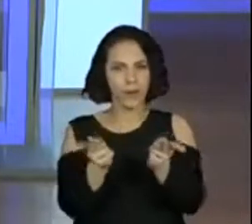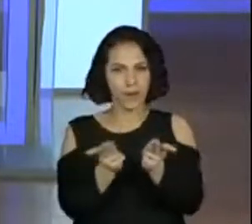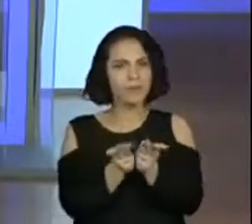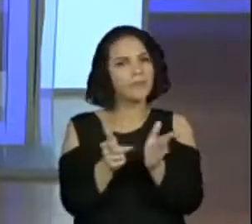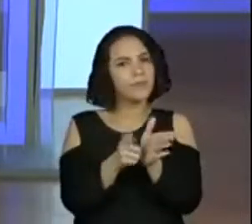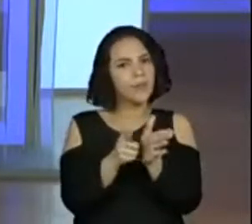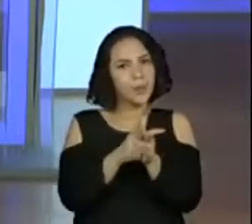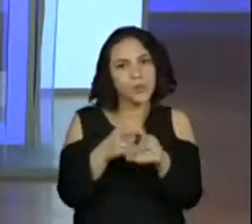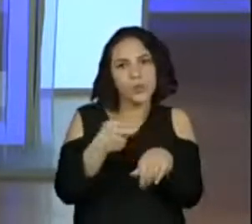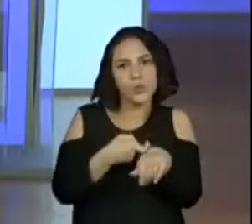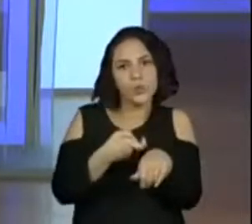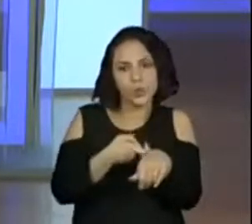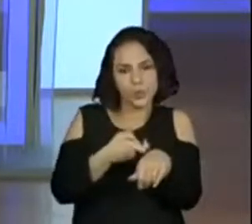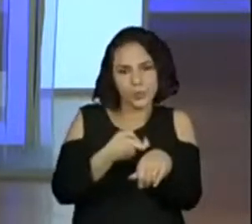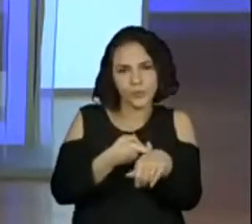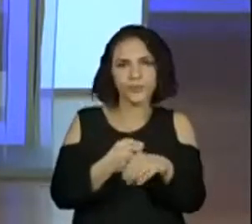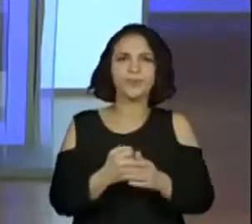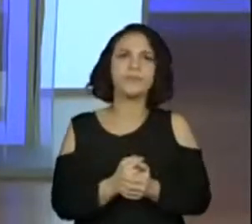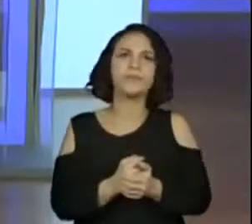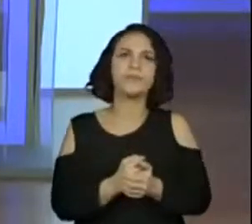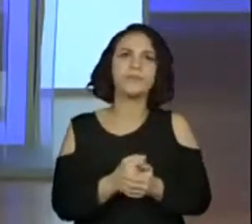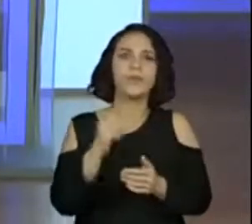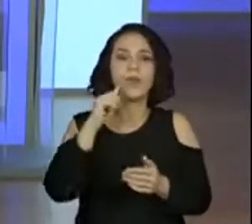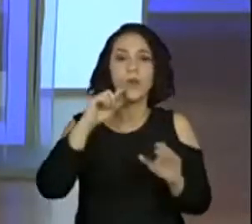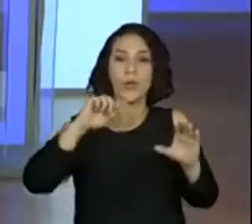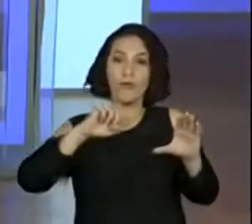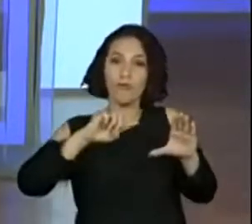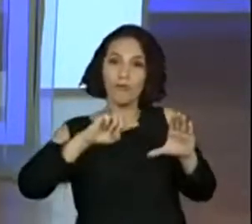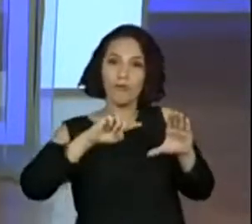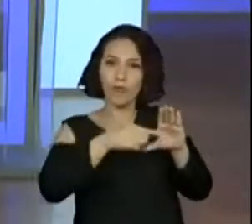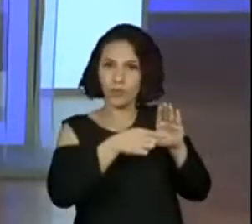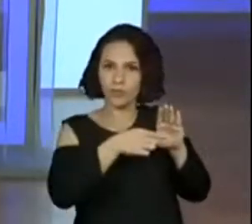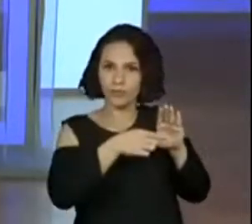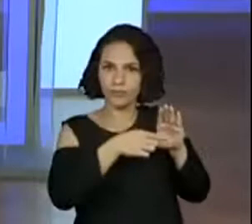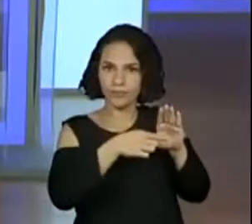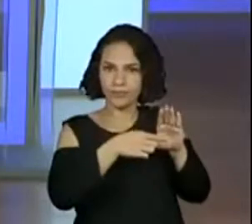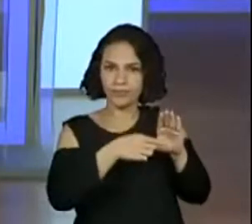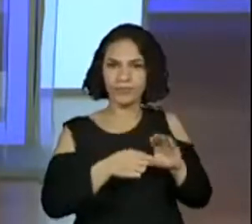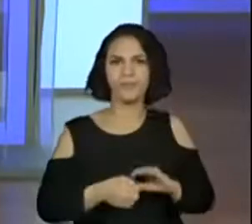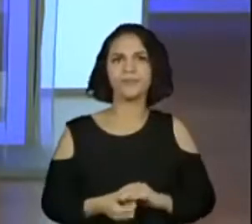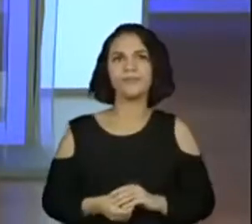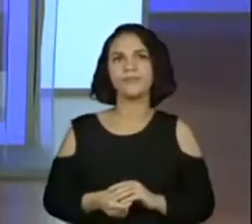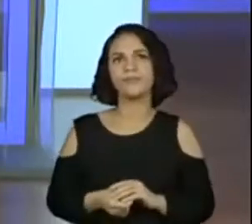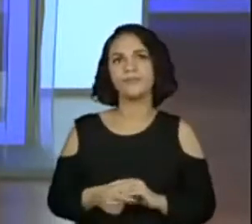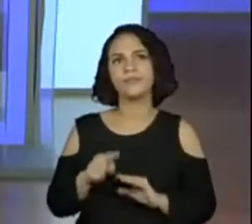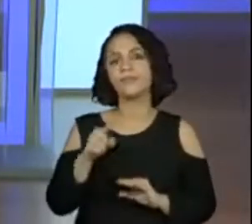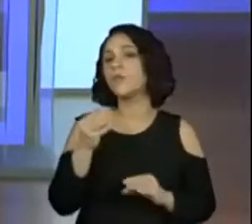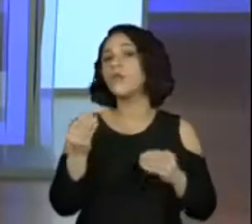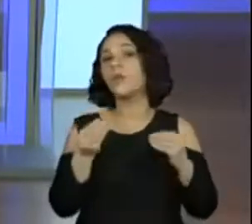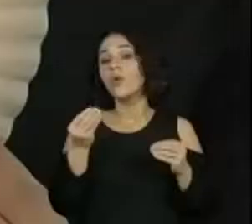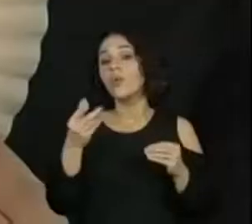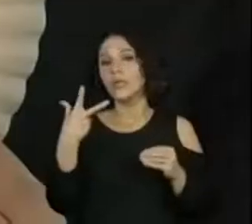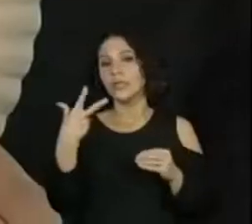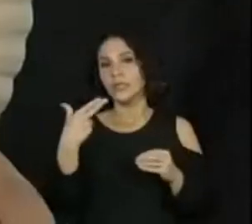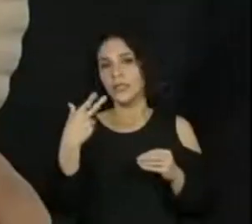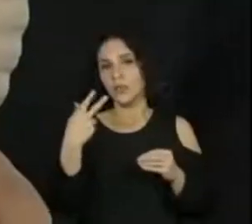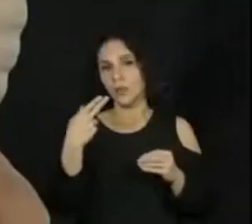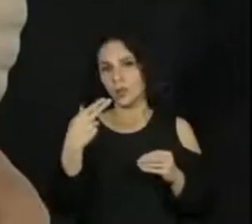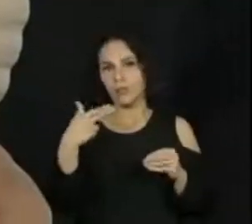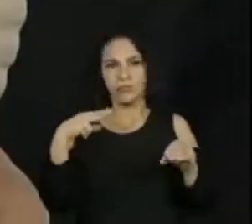papelão e vai fazer um furinho no meio dele, com a ajuda de uma